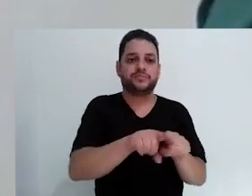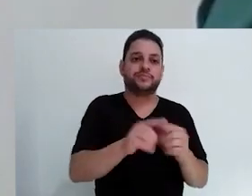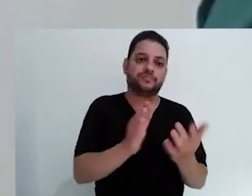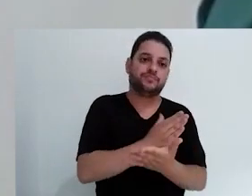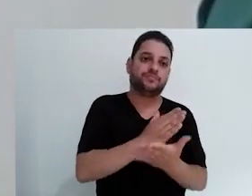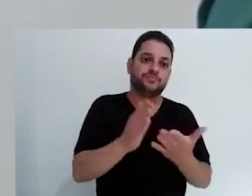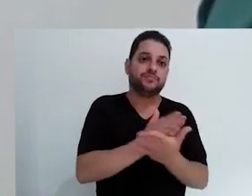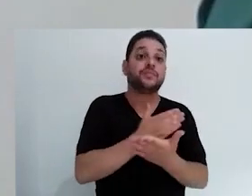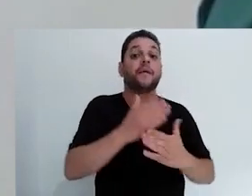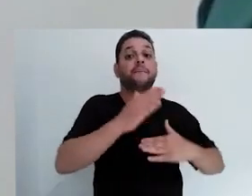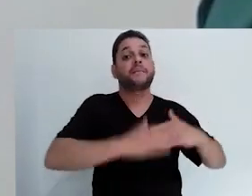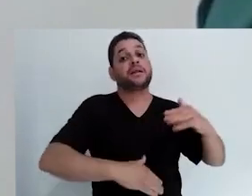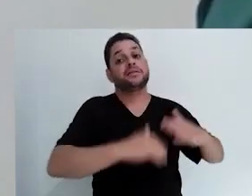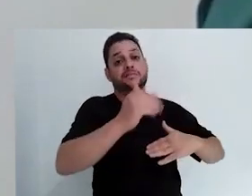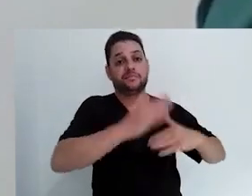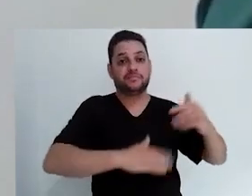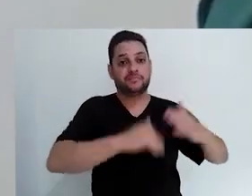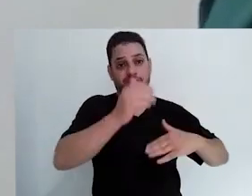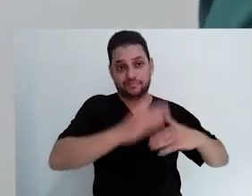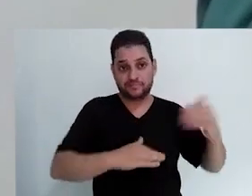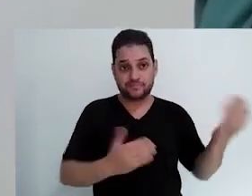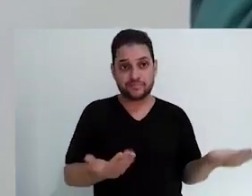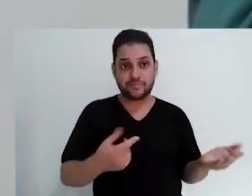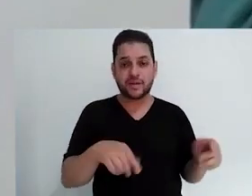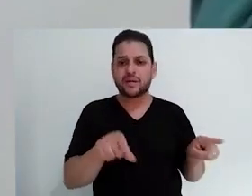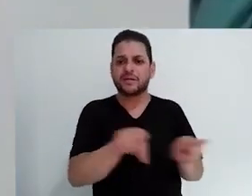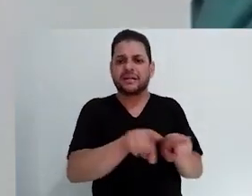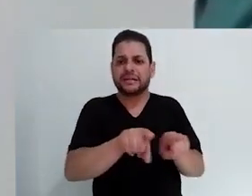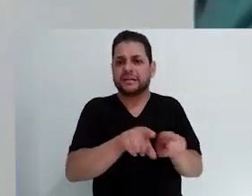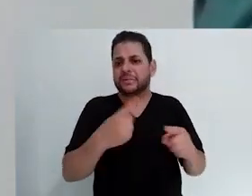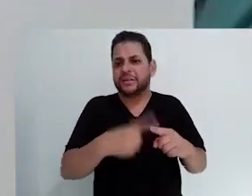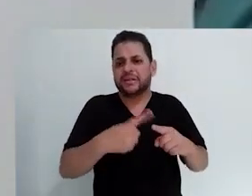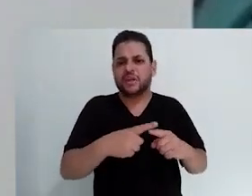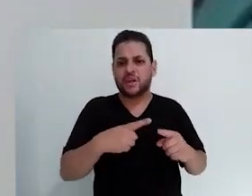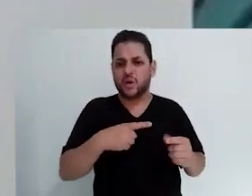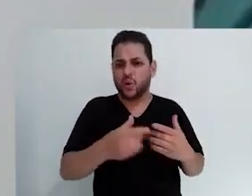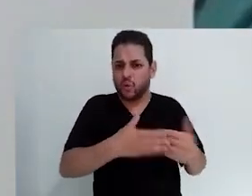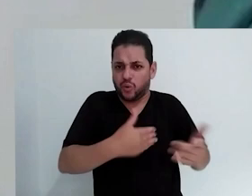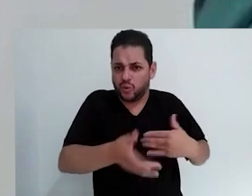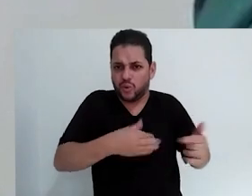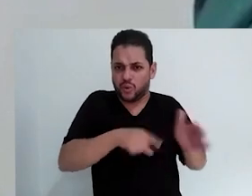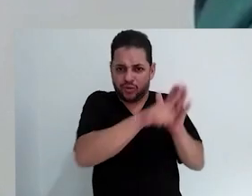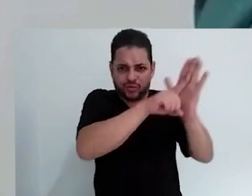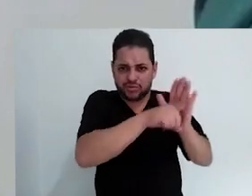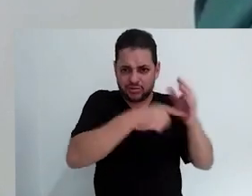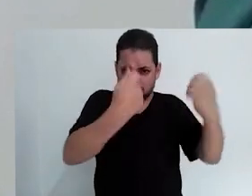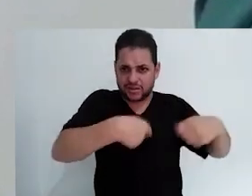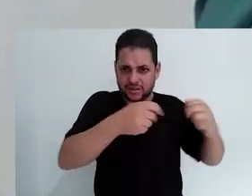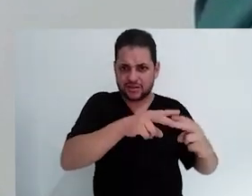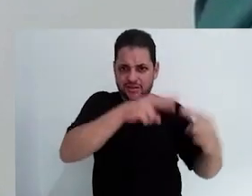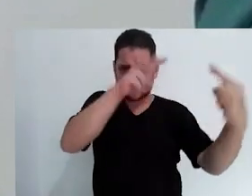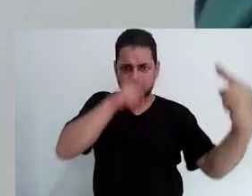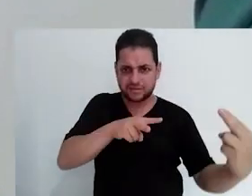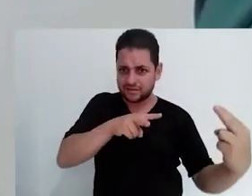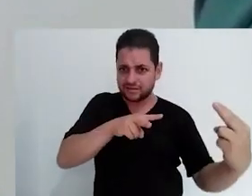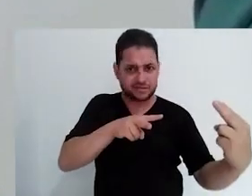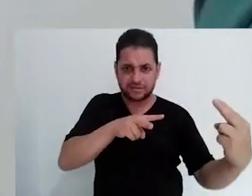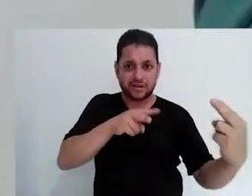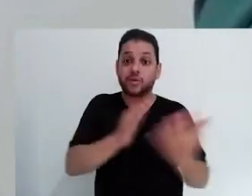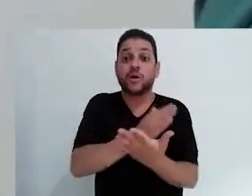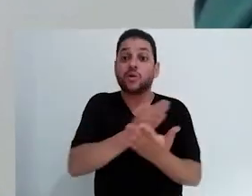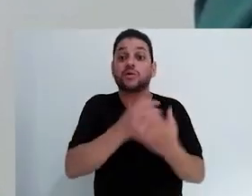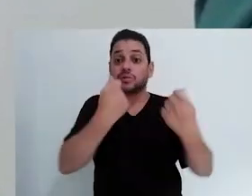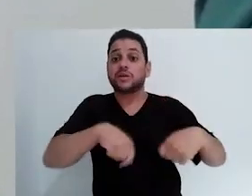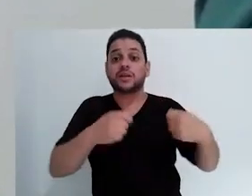parte prática. Nem toda perícia médica pode ser realizada virtualmente. Algumas demandam um exame clínico pessoal e que, por isso, não